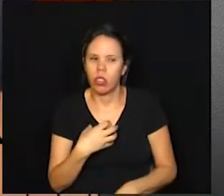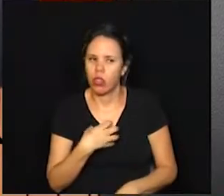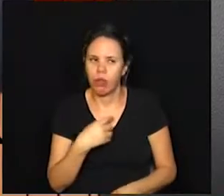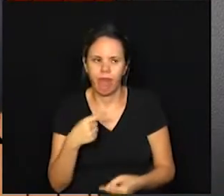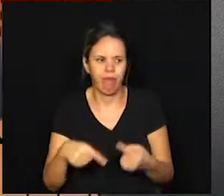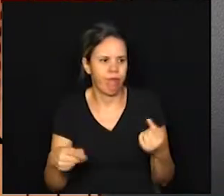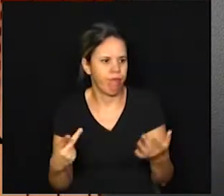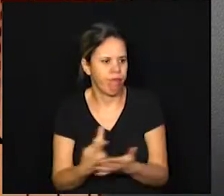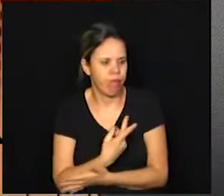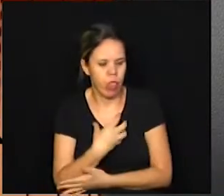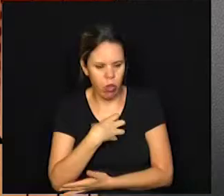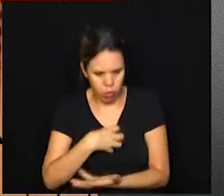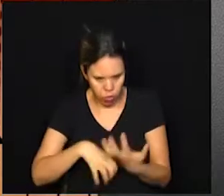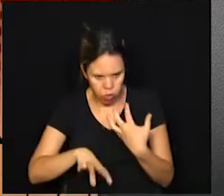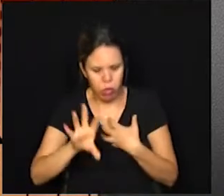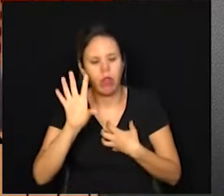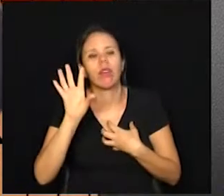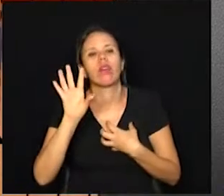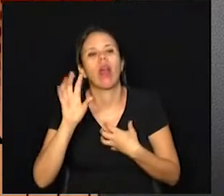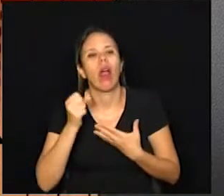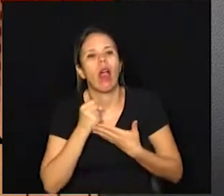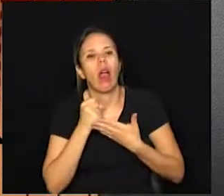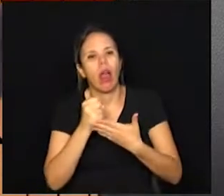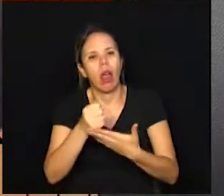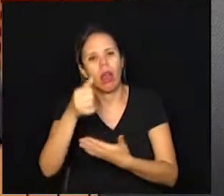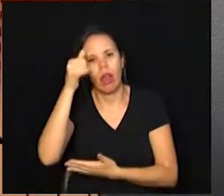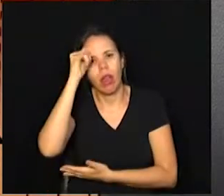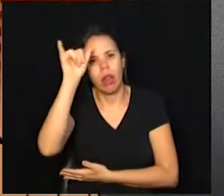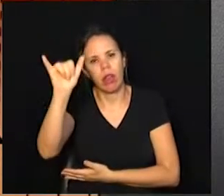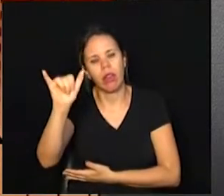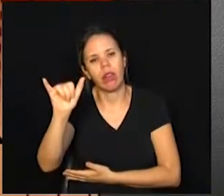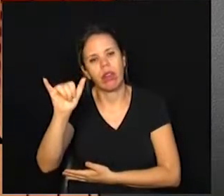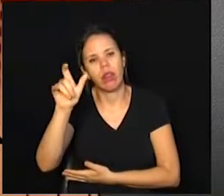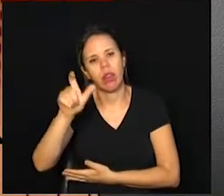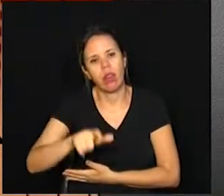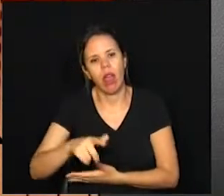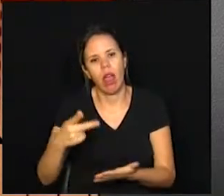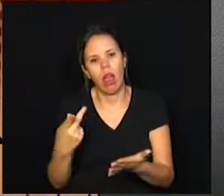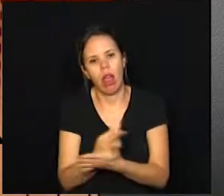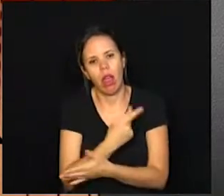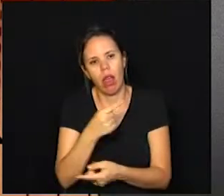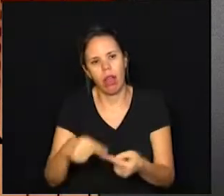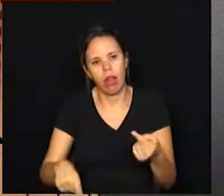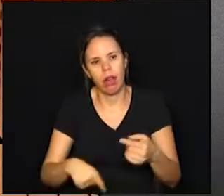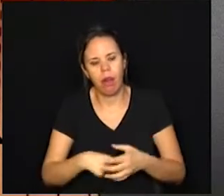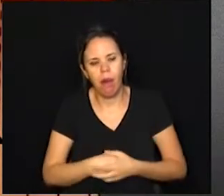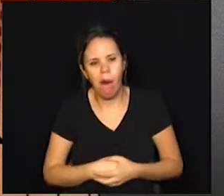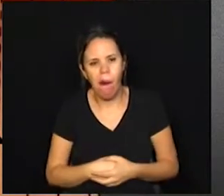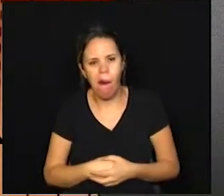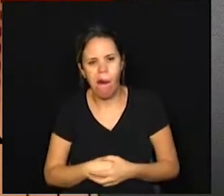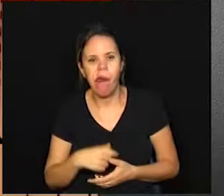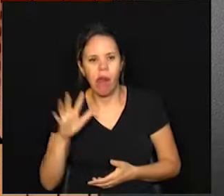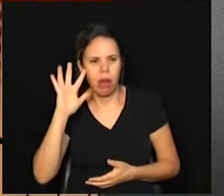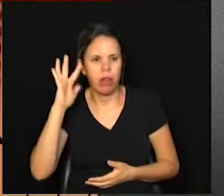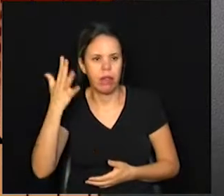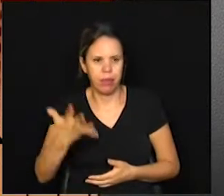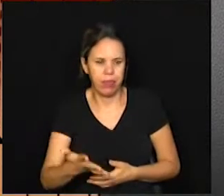ser solidário e ajudar a combater o que é desonesto. E isso tem resultado